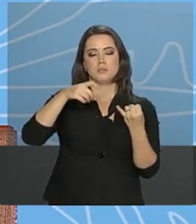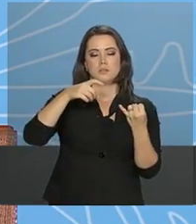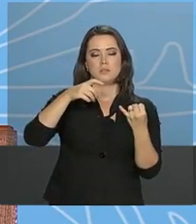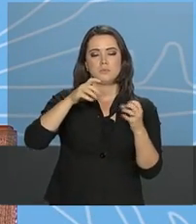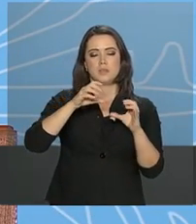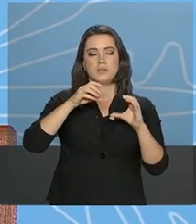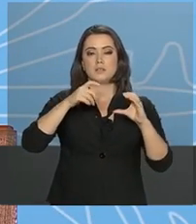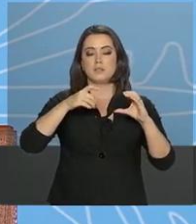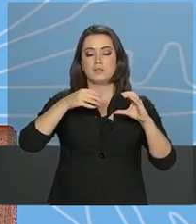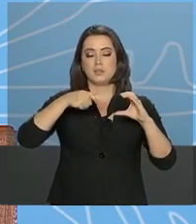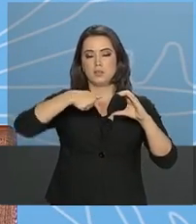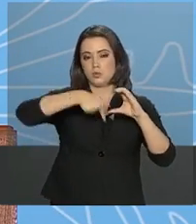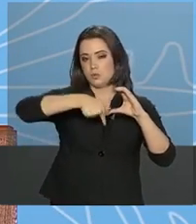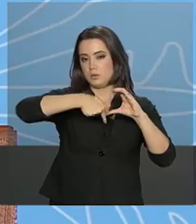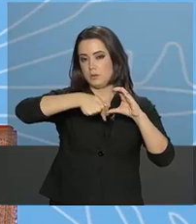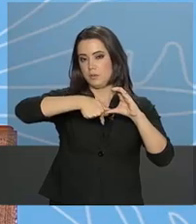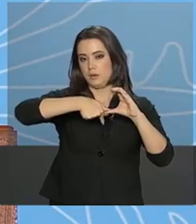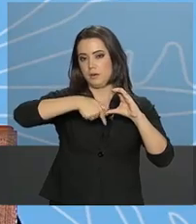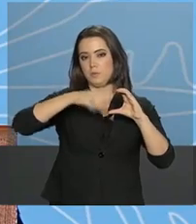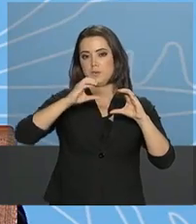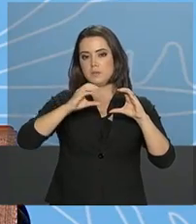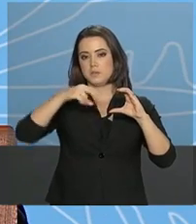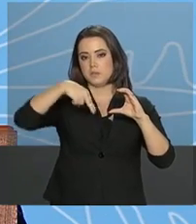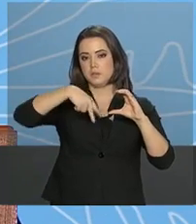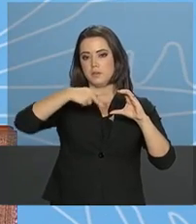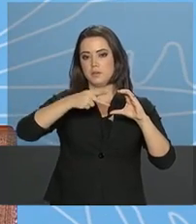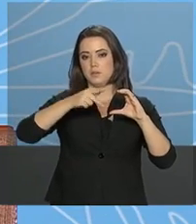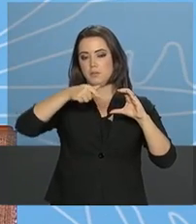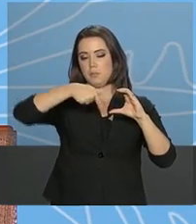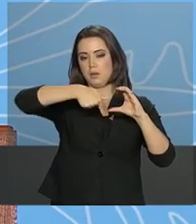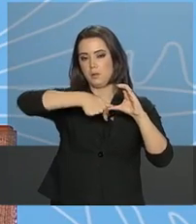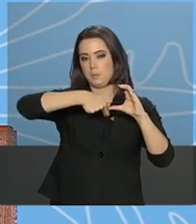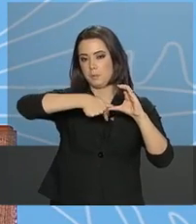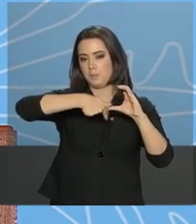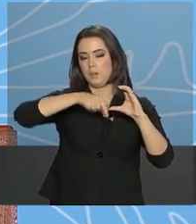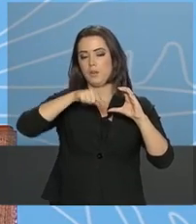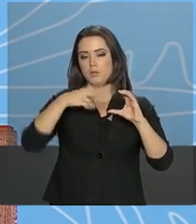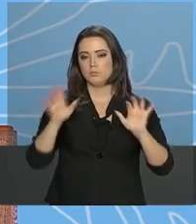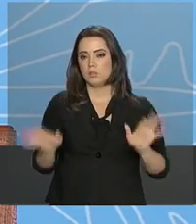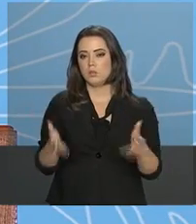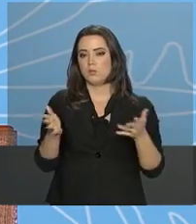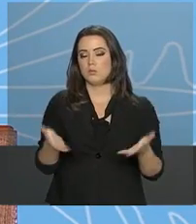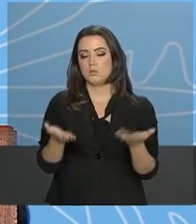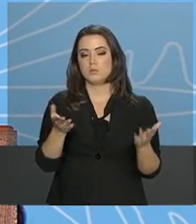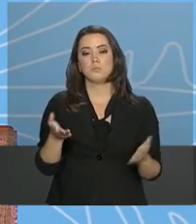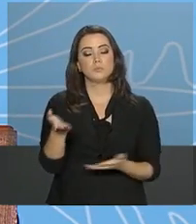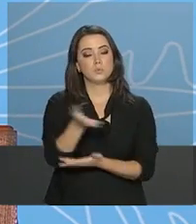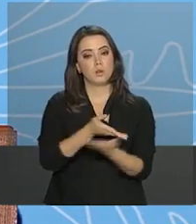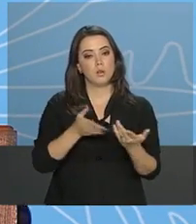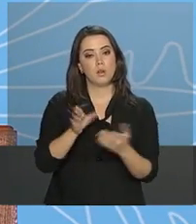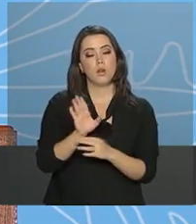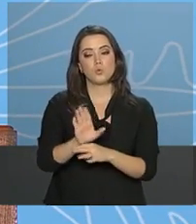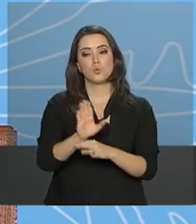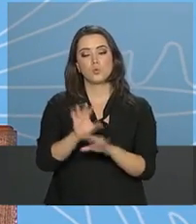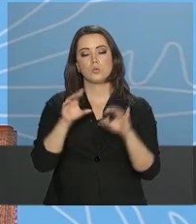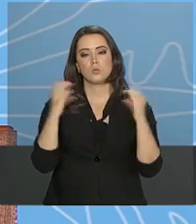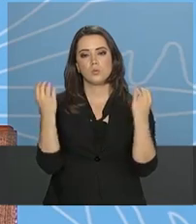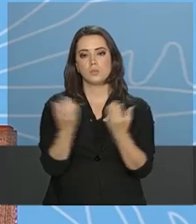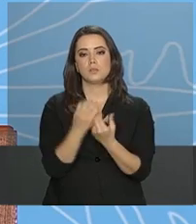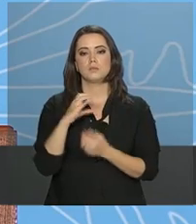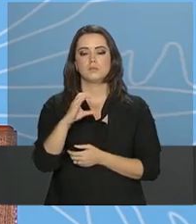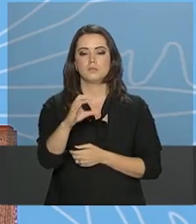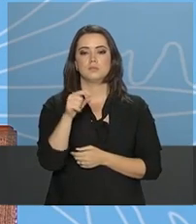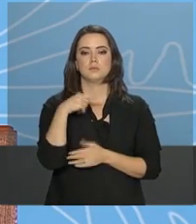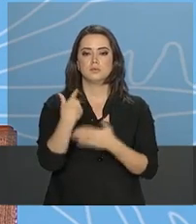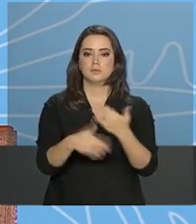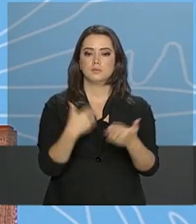nessa área, nós fizemos questão de enaltecer e estimular as contribuições da comunidade científica